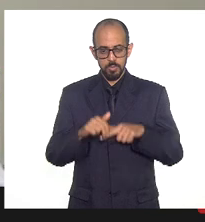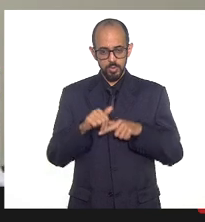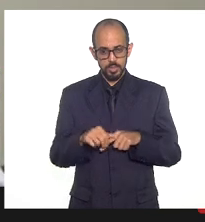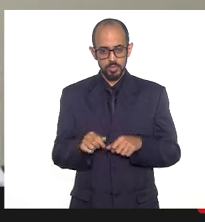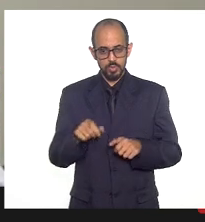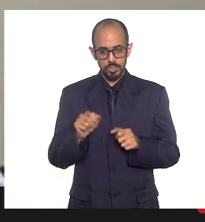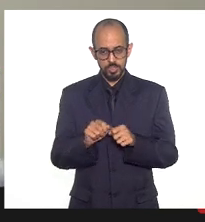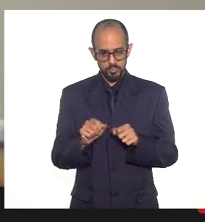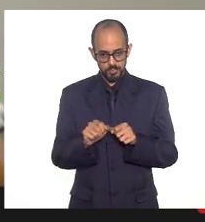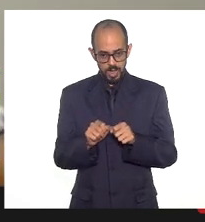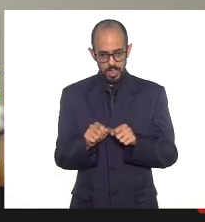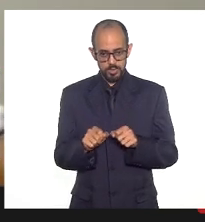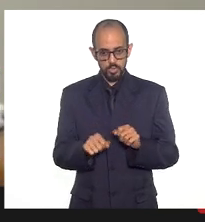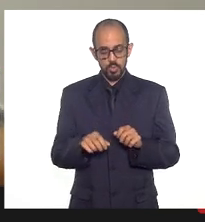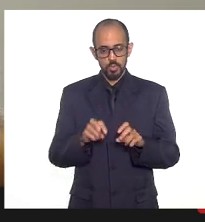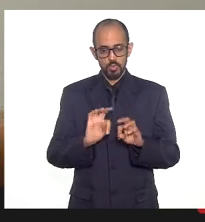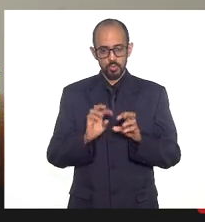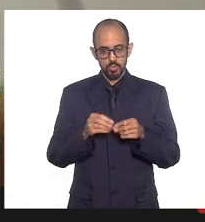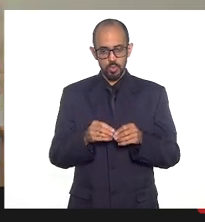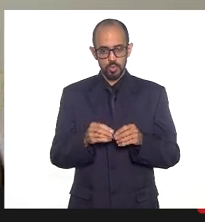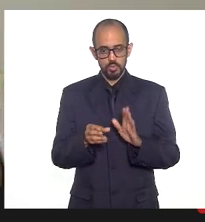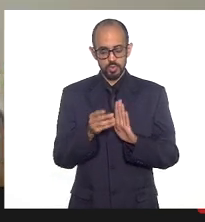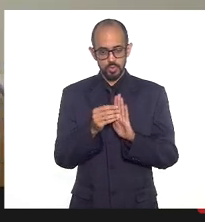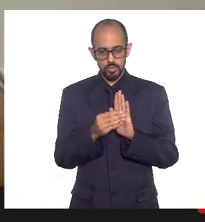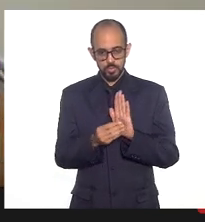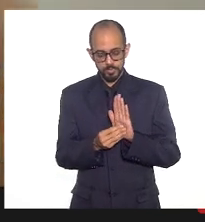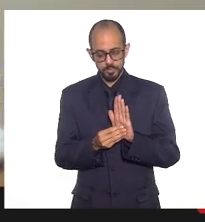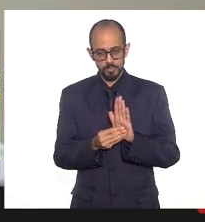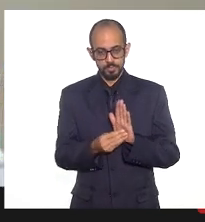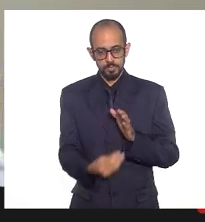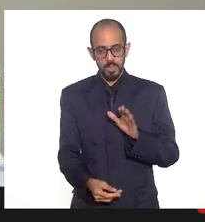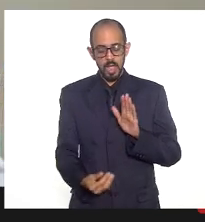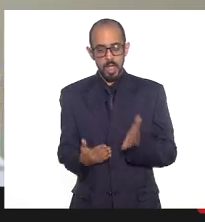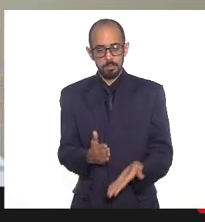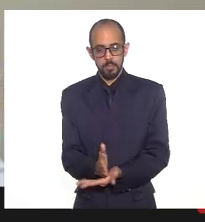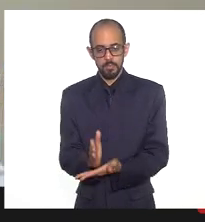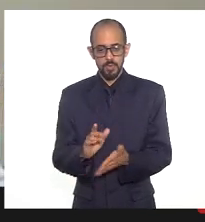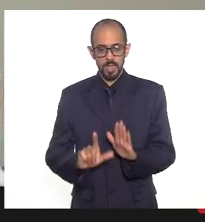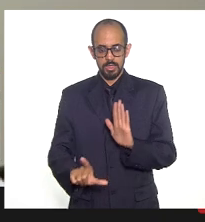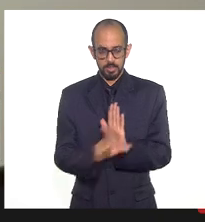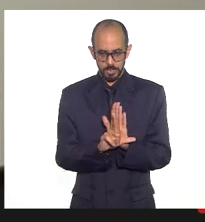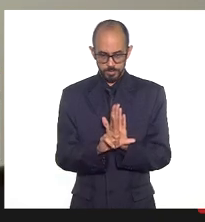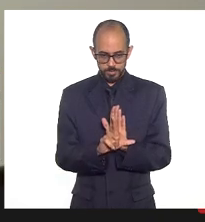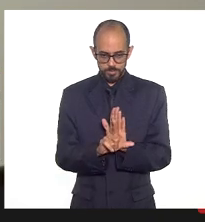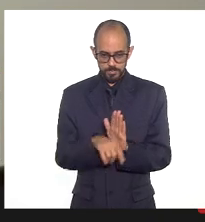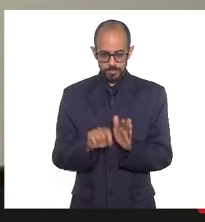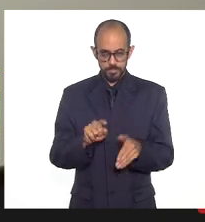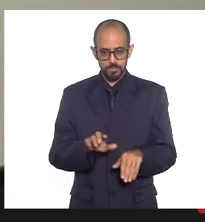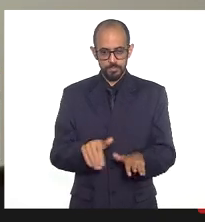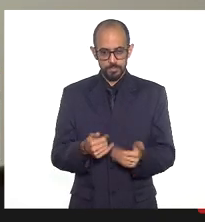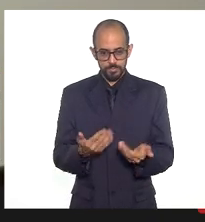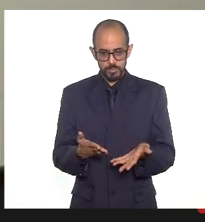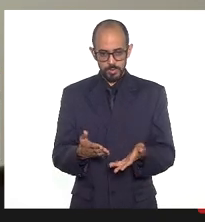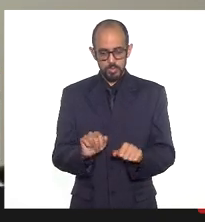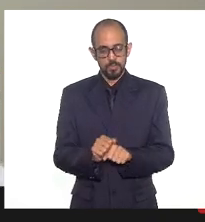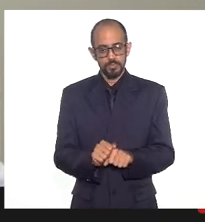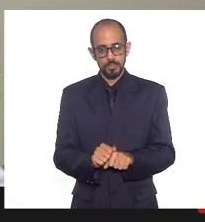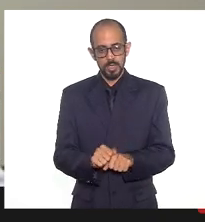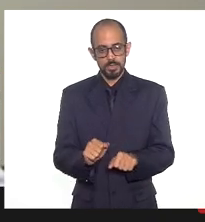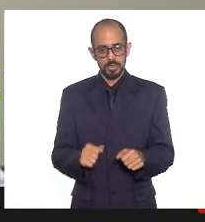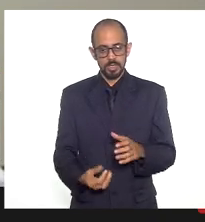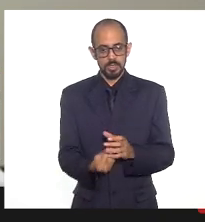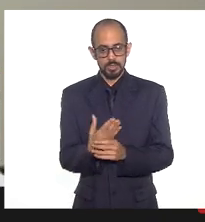lei, já que a própria os artigos referentes à composição dessa lei, à composição desse conselho, foram vetados à época pelo governador. Eu